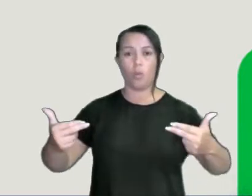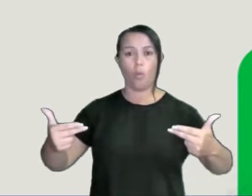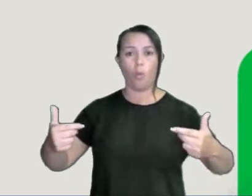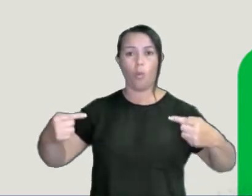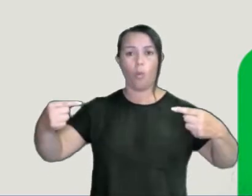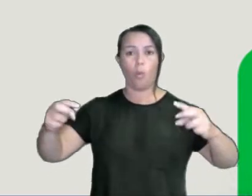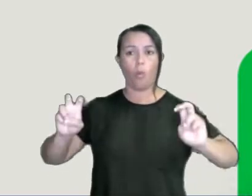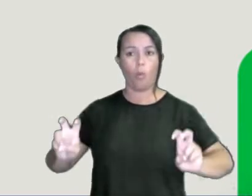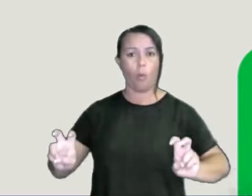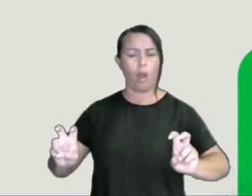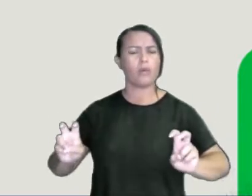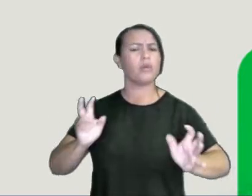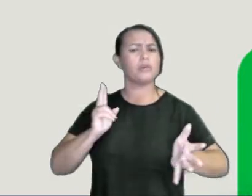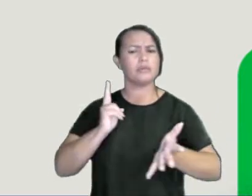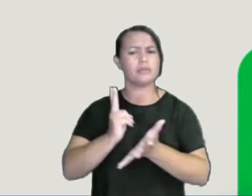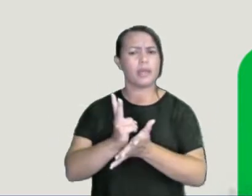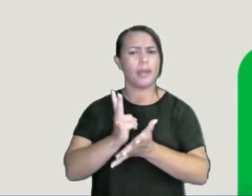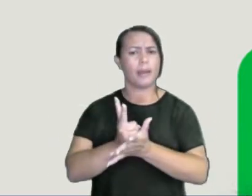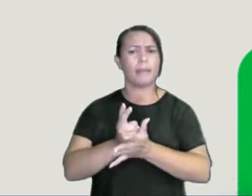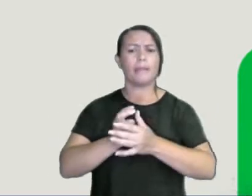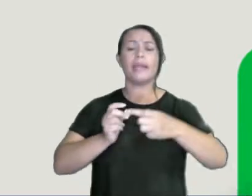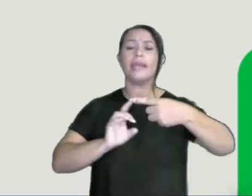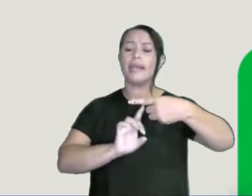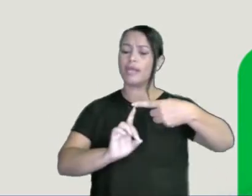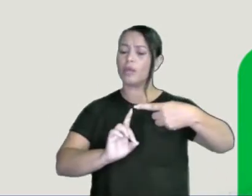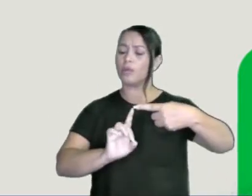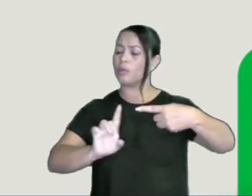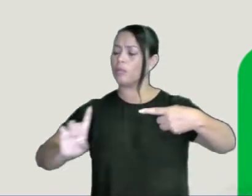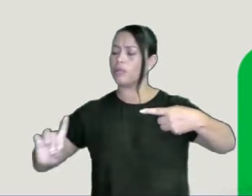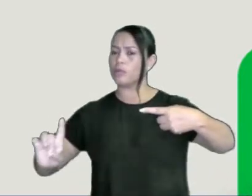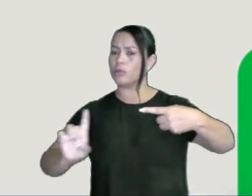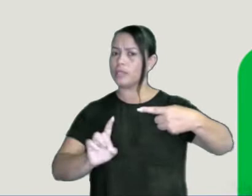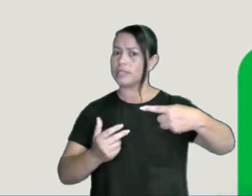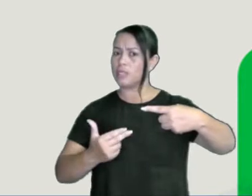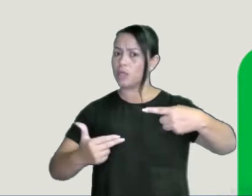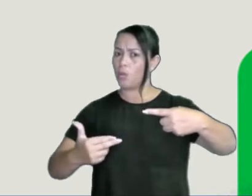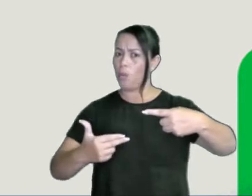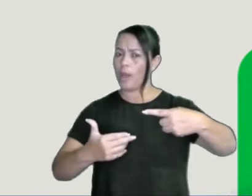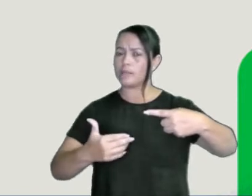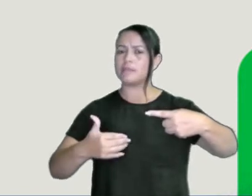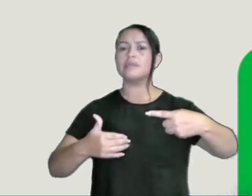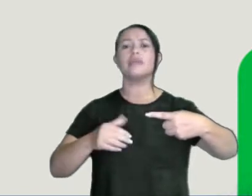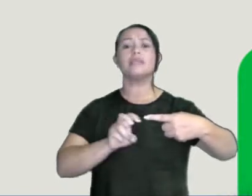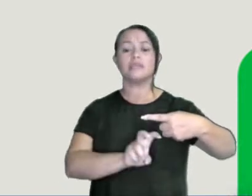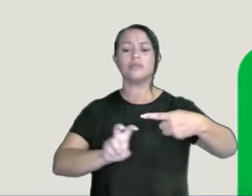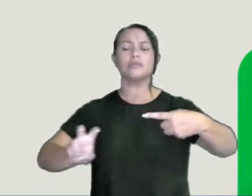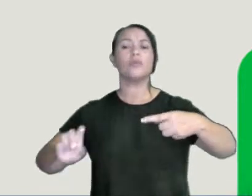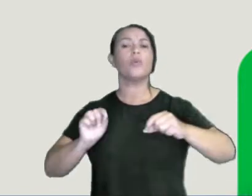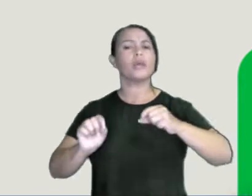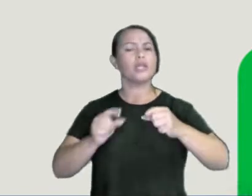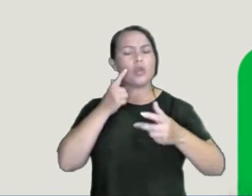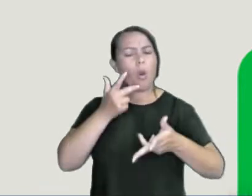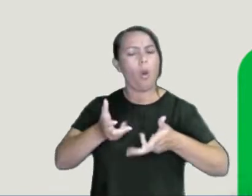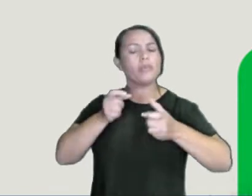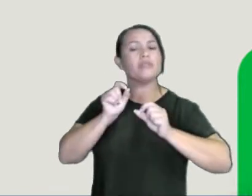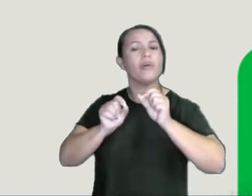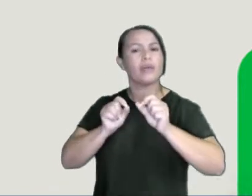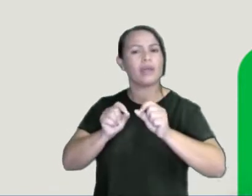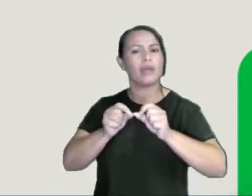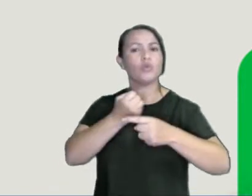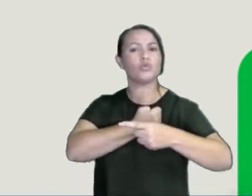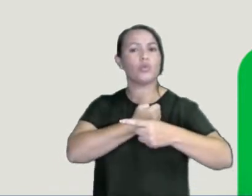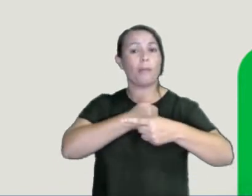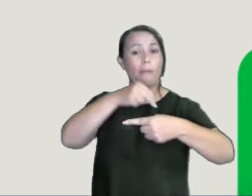isso? Então, toda vez que a base for igual, os denominadores forem iguais, nós só vamos observar quem?